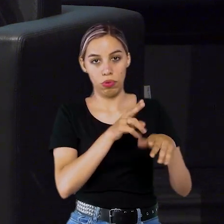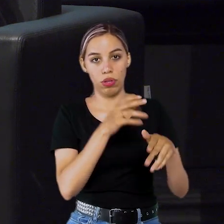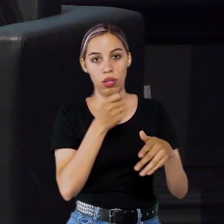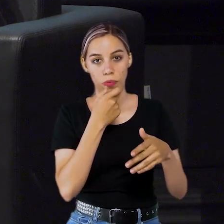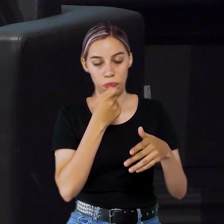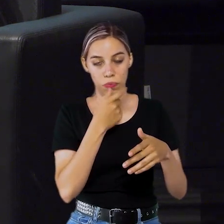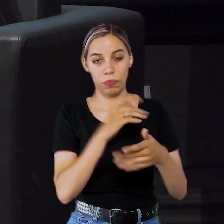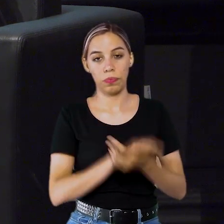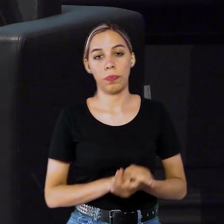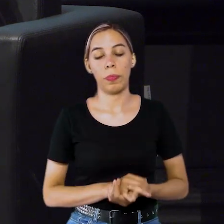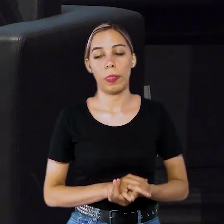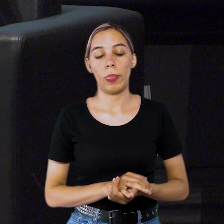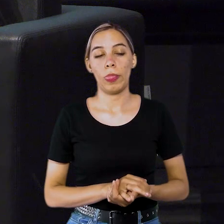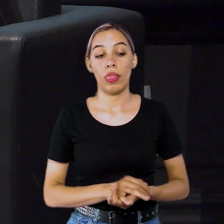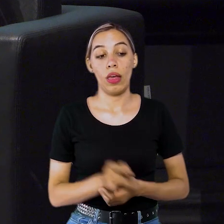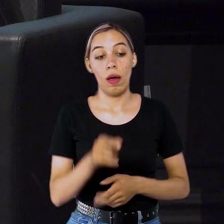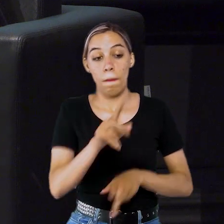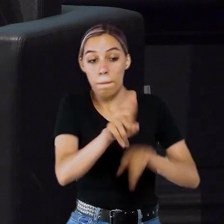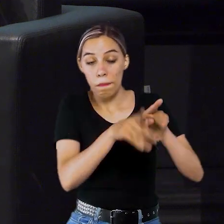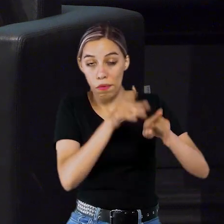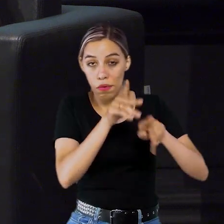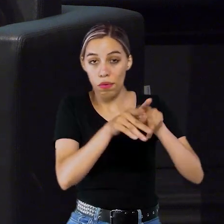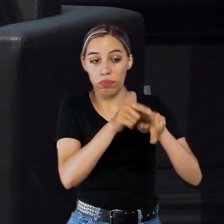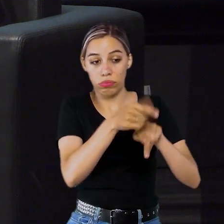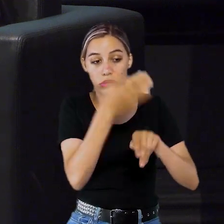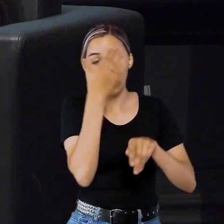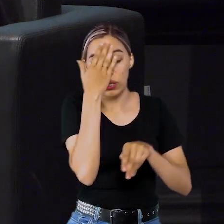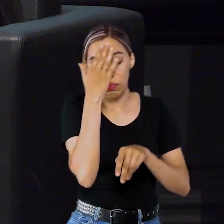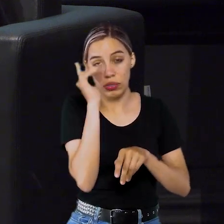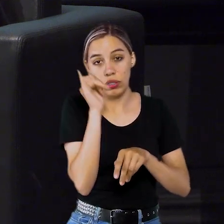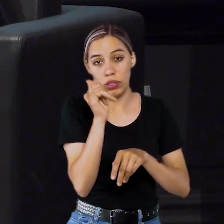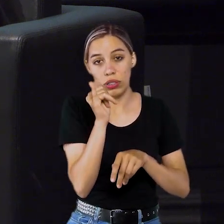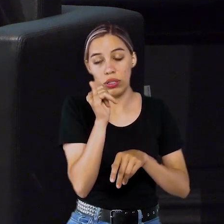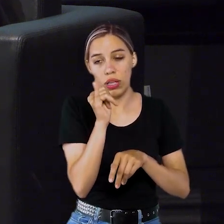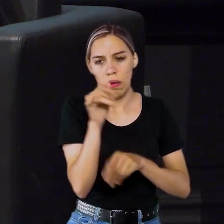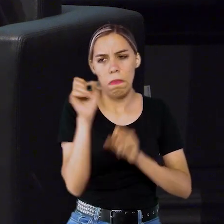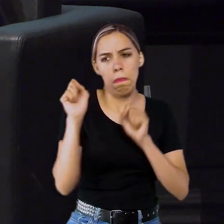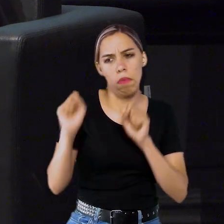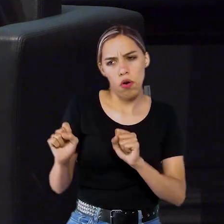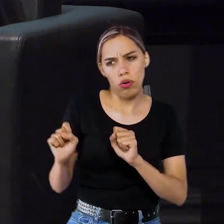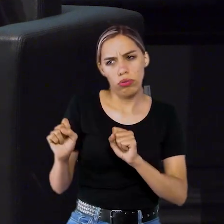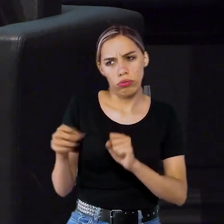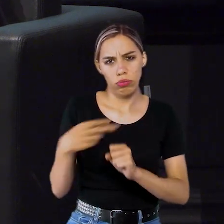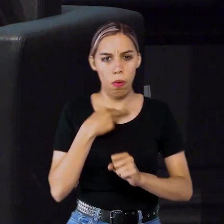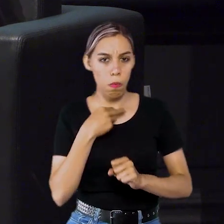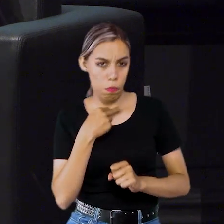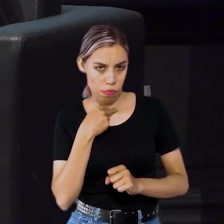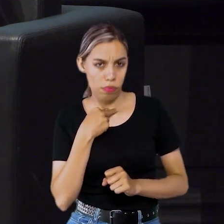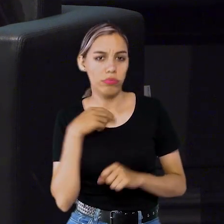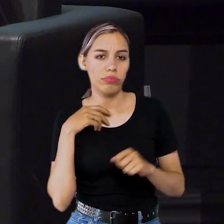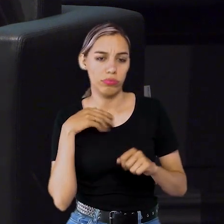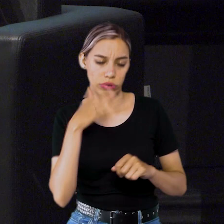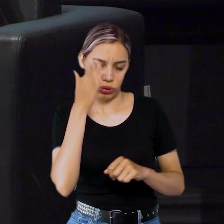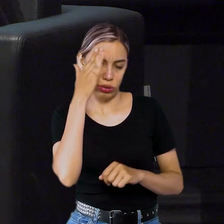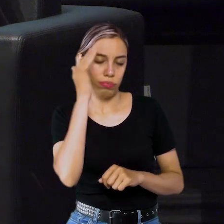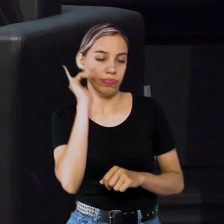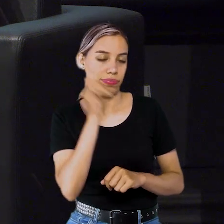têm, eles que vão dizer o que pode, o que não pode, né? E também vão, enfim,